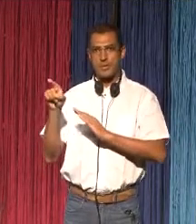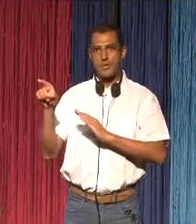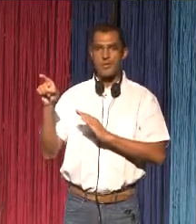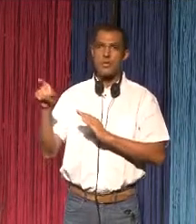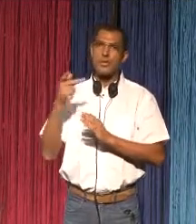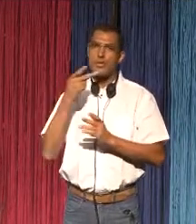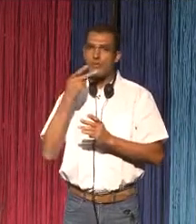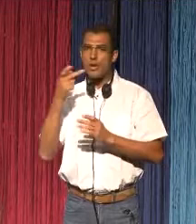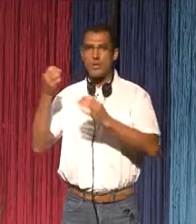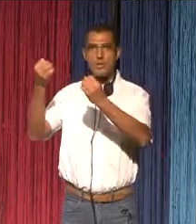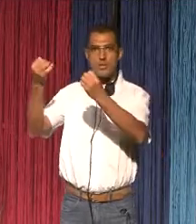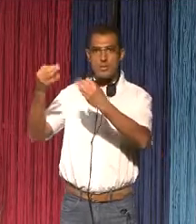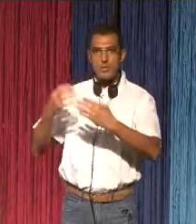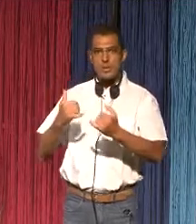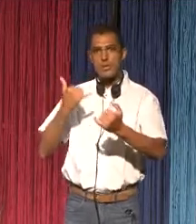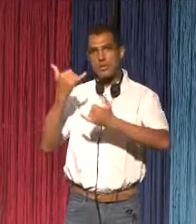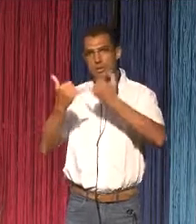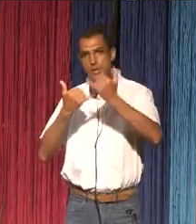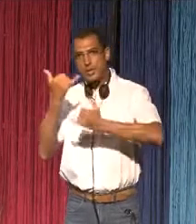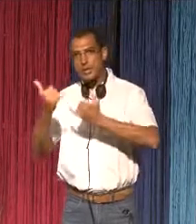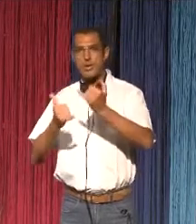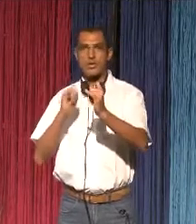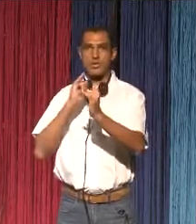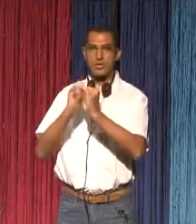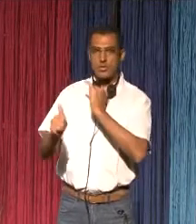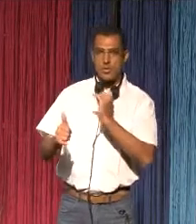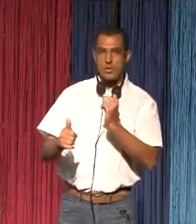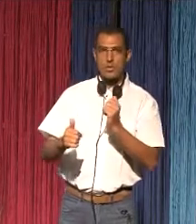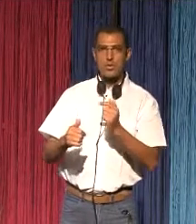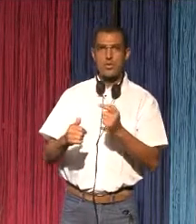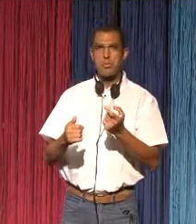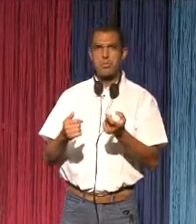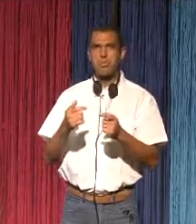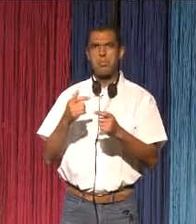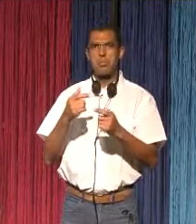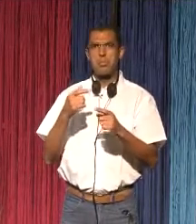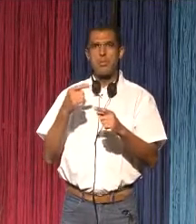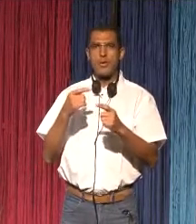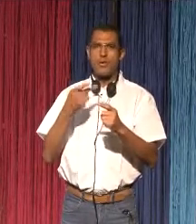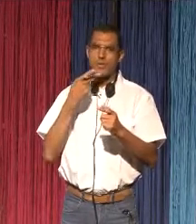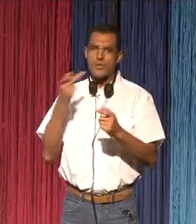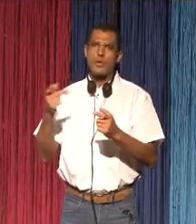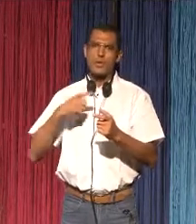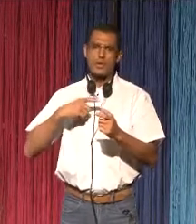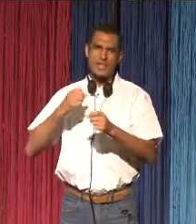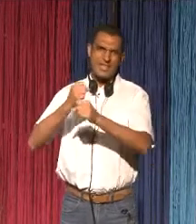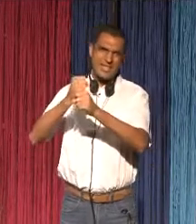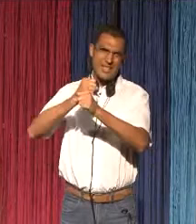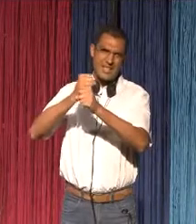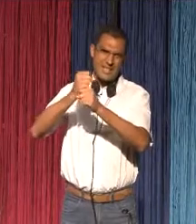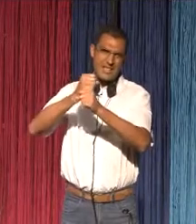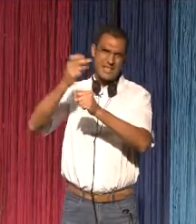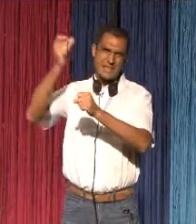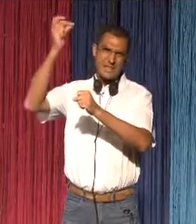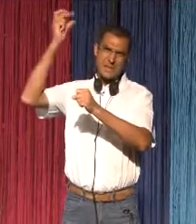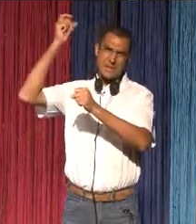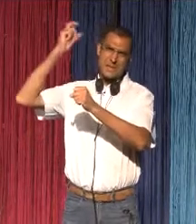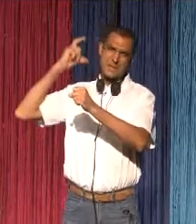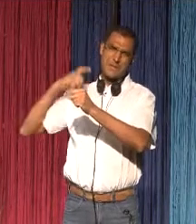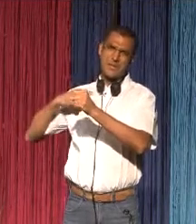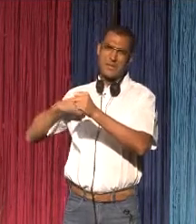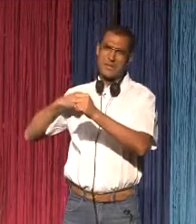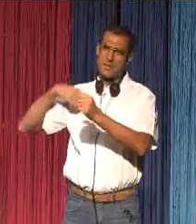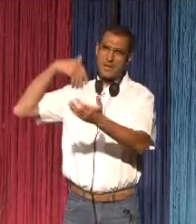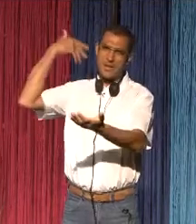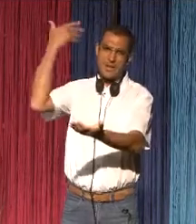Você falou muito dos jogos e brincadeiras como algo milenar, né, que transcende, que atravessa culturas, que